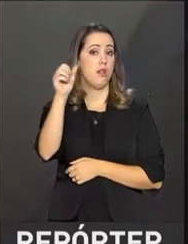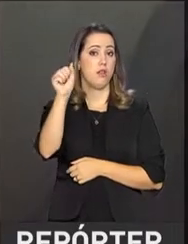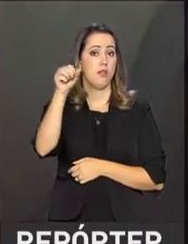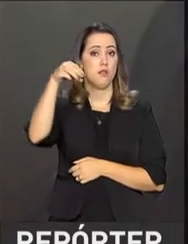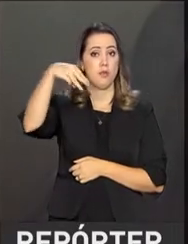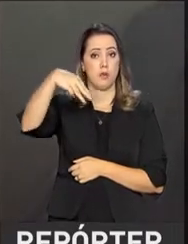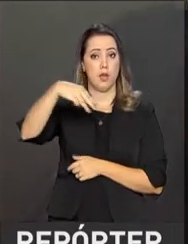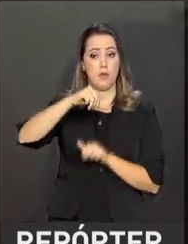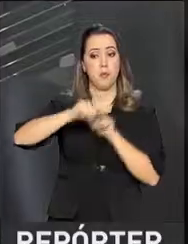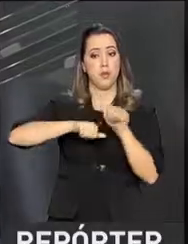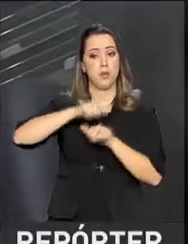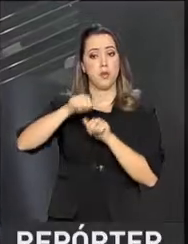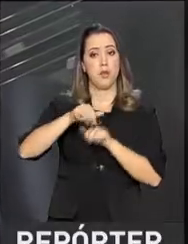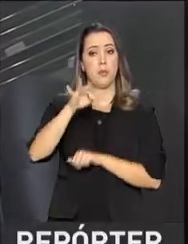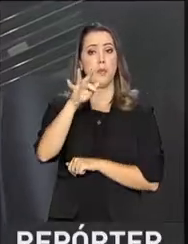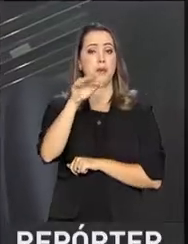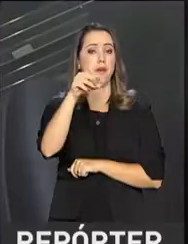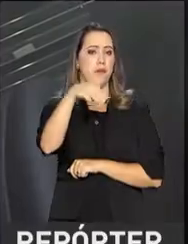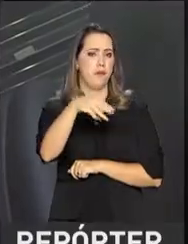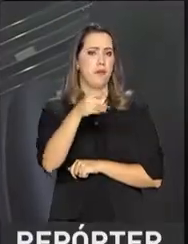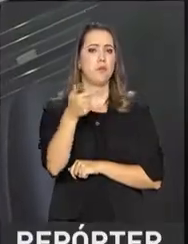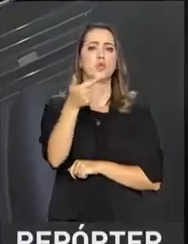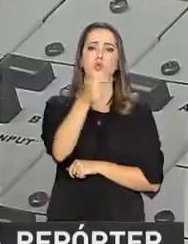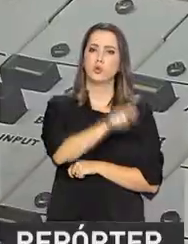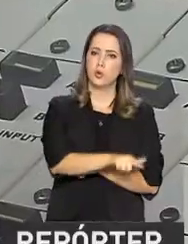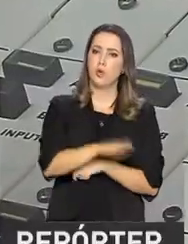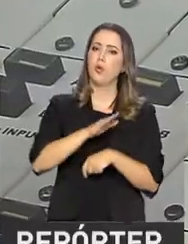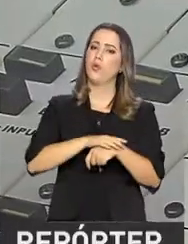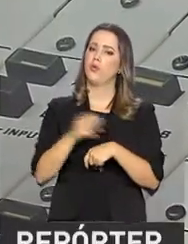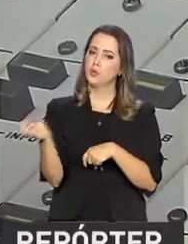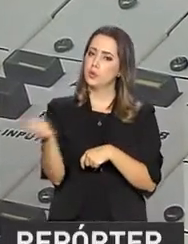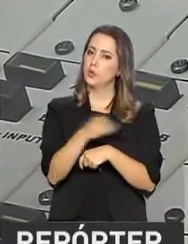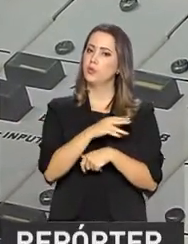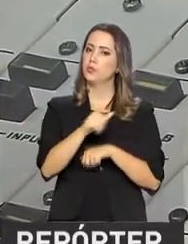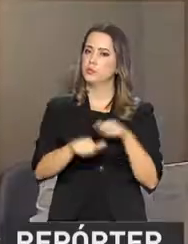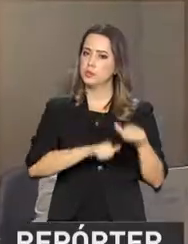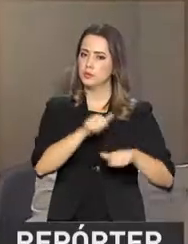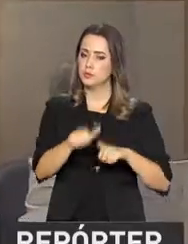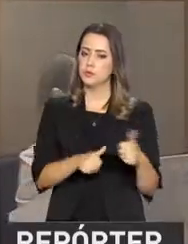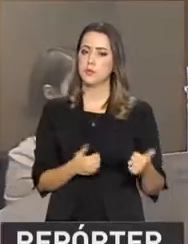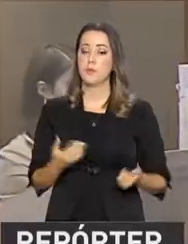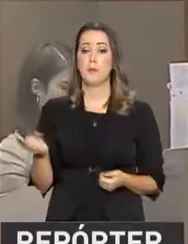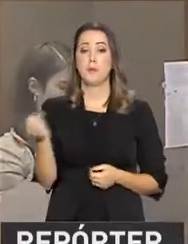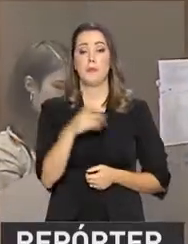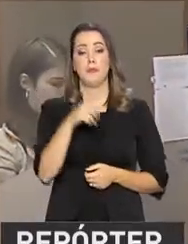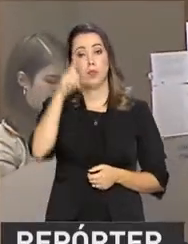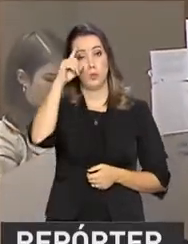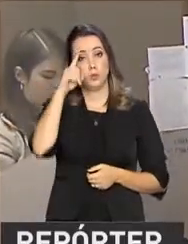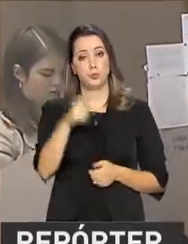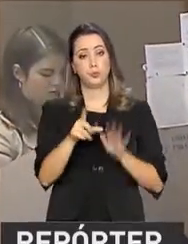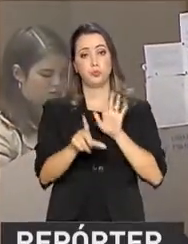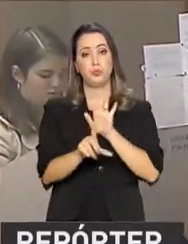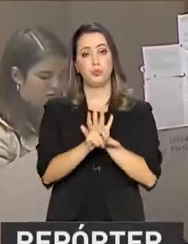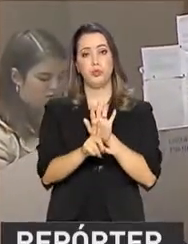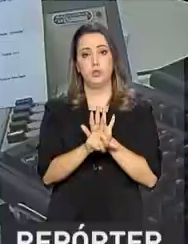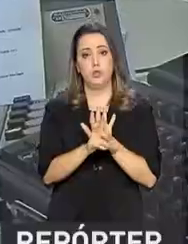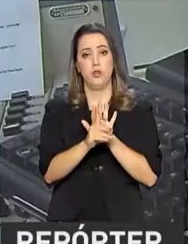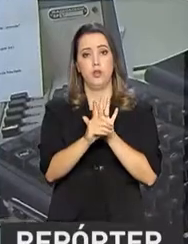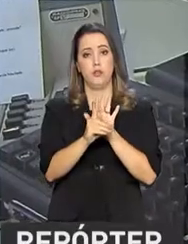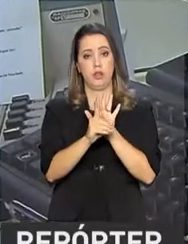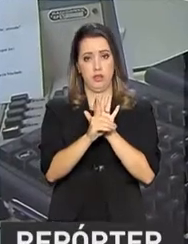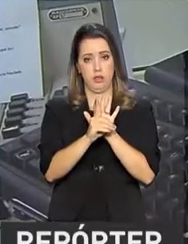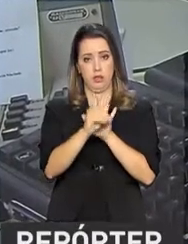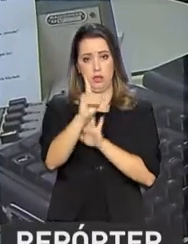migrar para fm não ter mais uma oportunidade para fazer a mudança em um novo decreto será publicado pelo governo